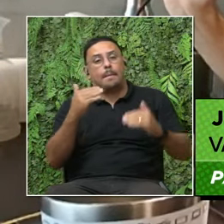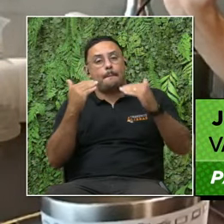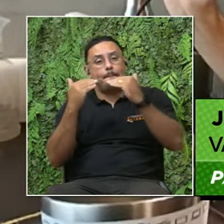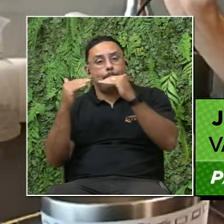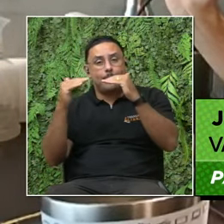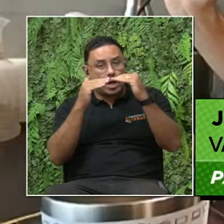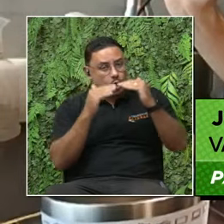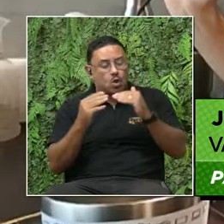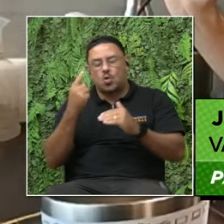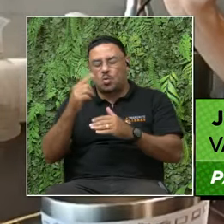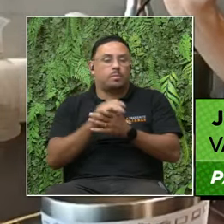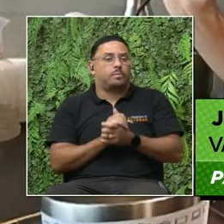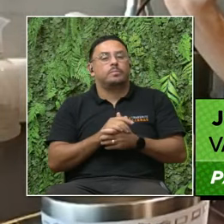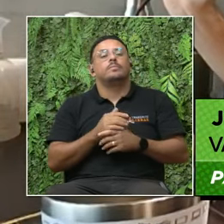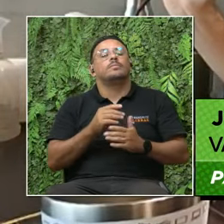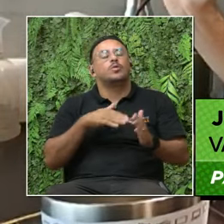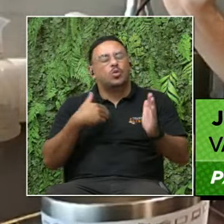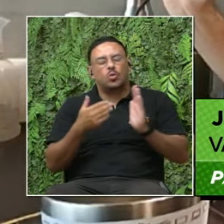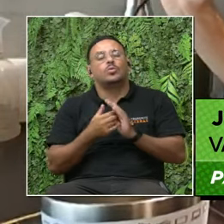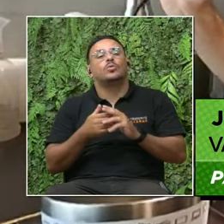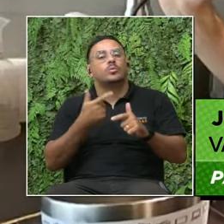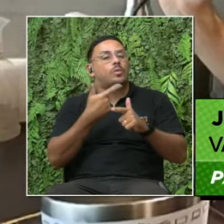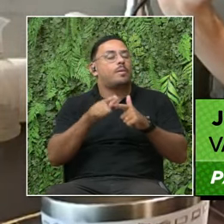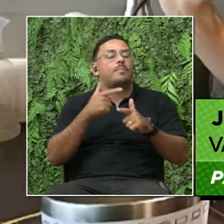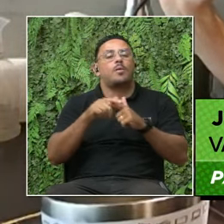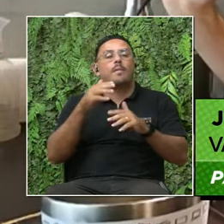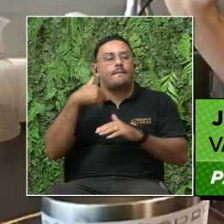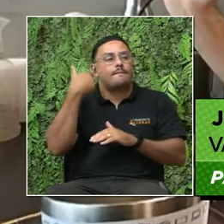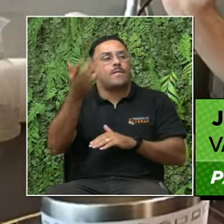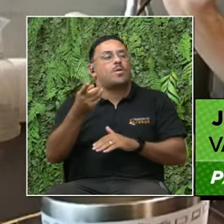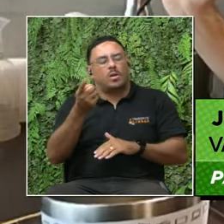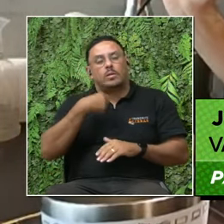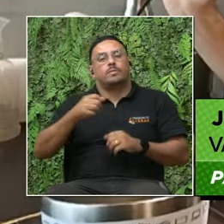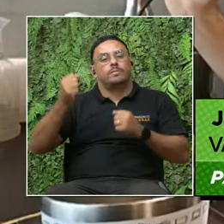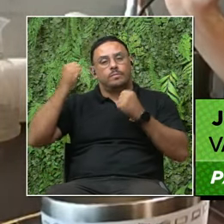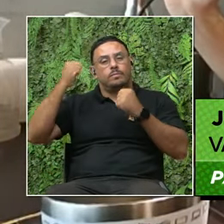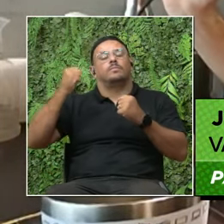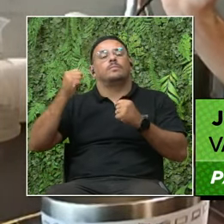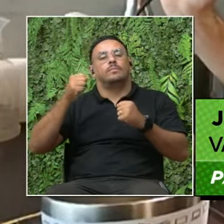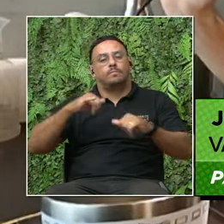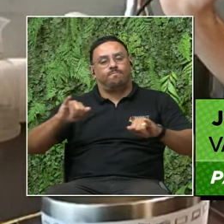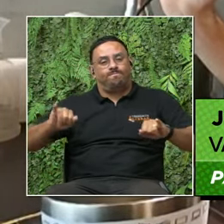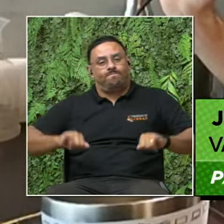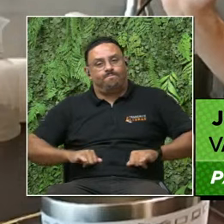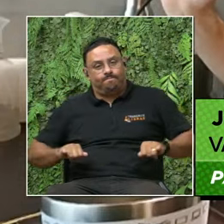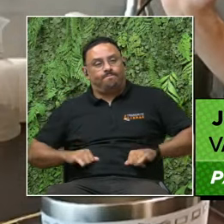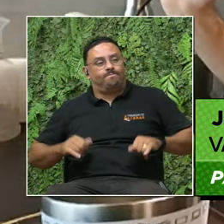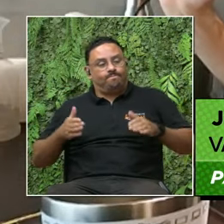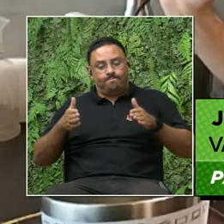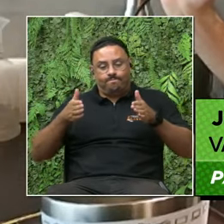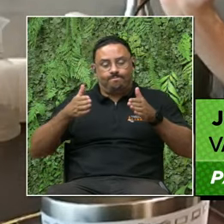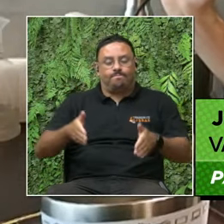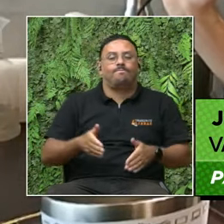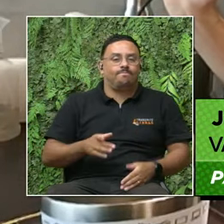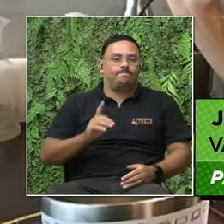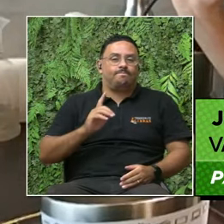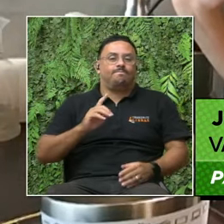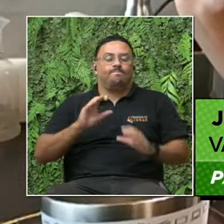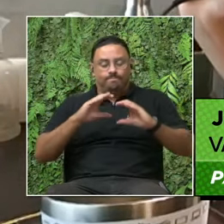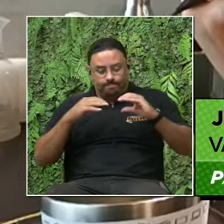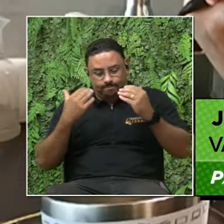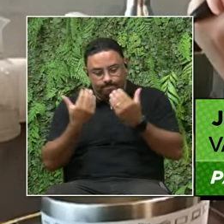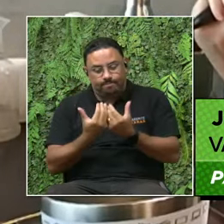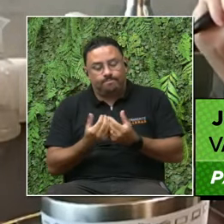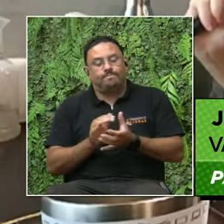independentemente de todos os fatores externos Bob Faria que o torcedor ainda tá sofrendo para chegar no Mineirão um grande